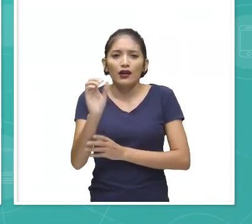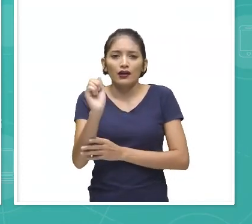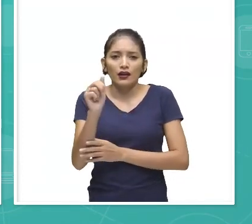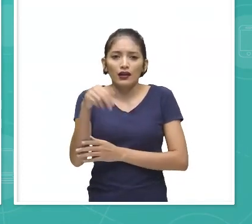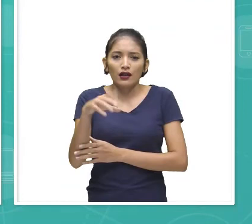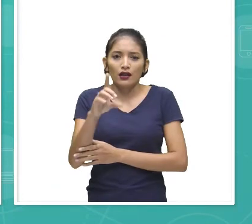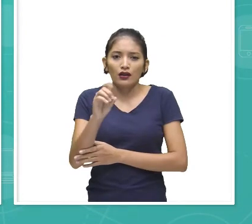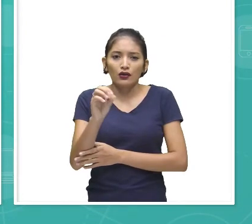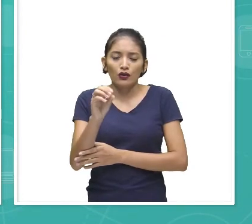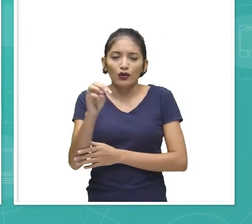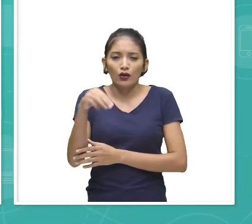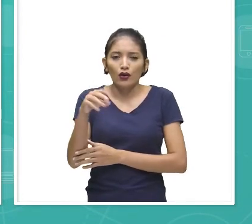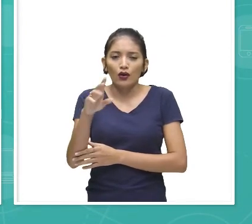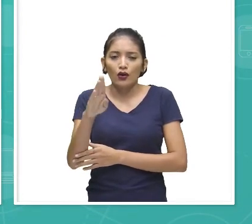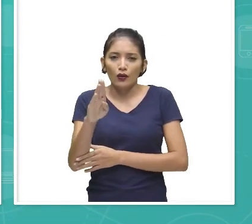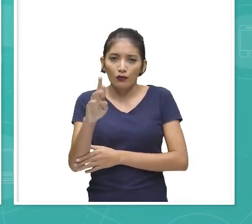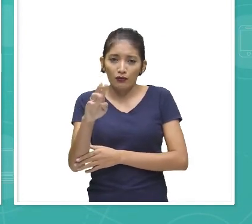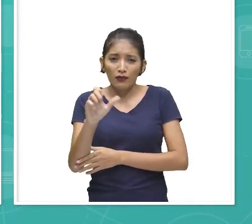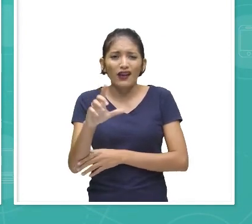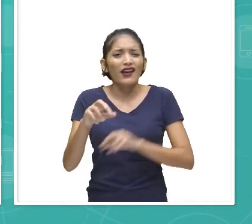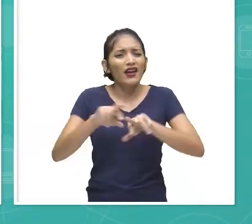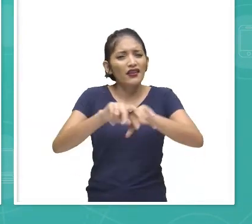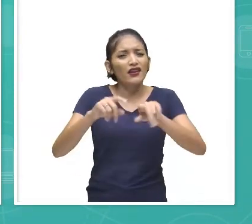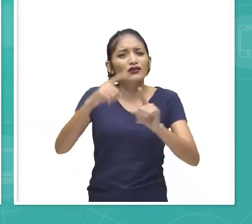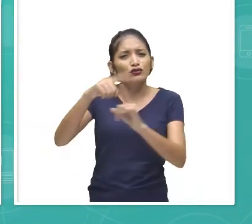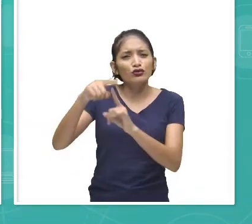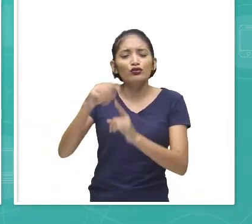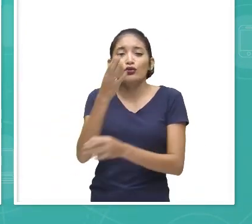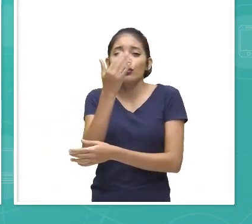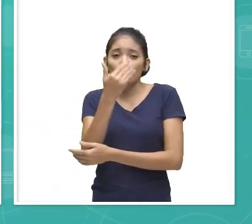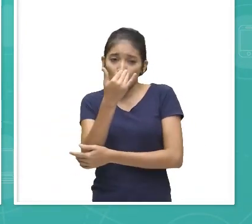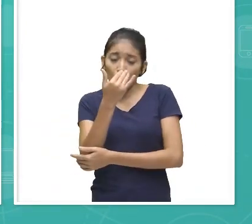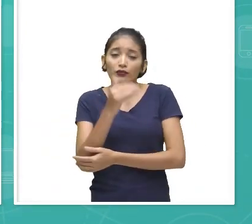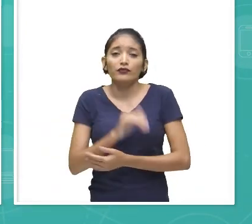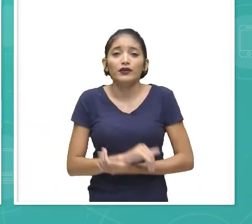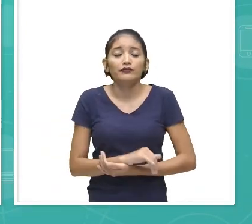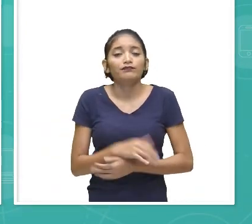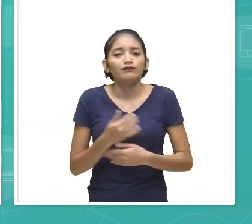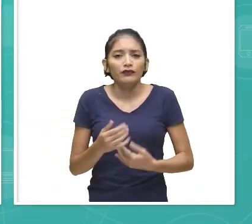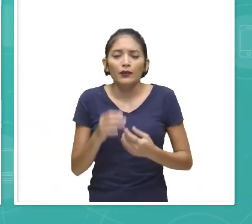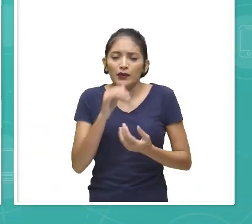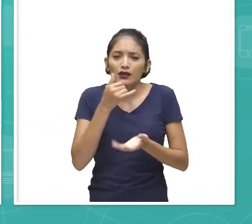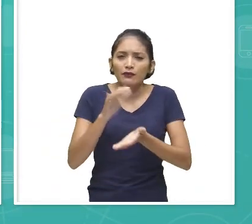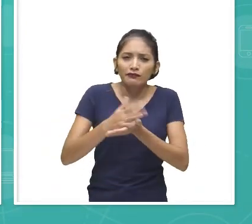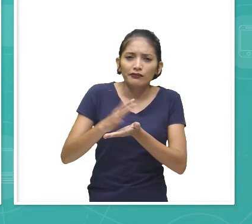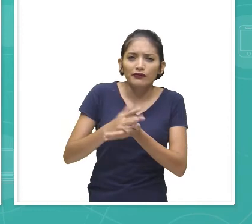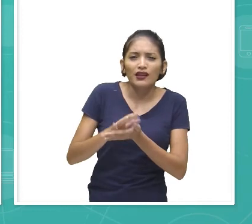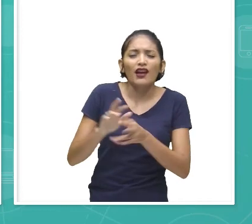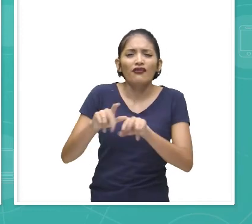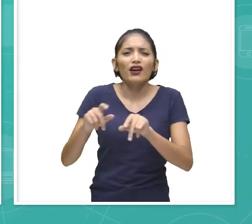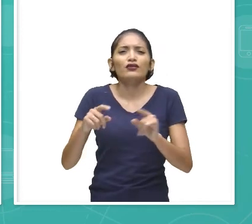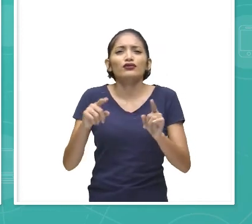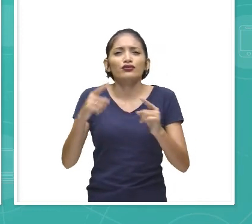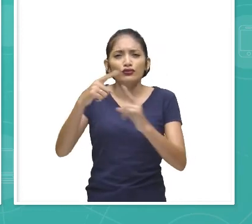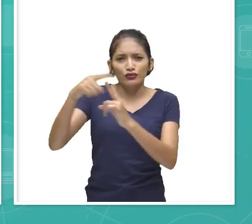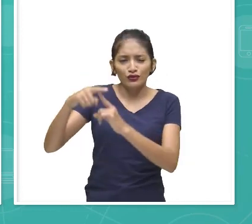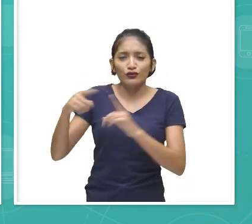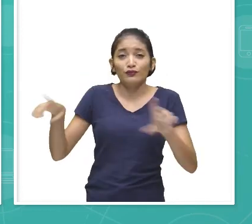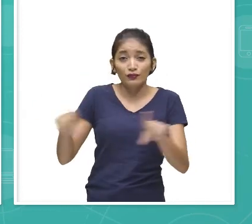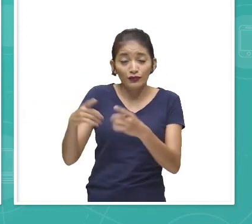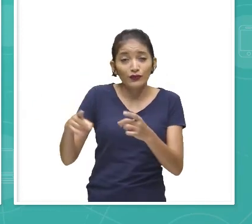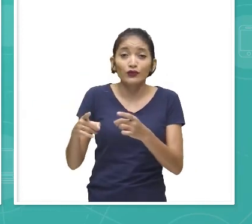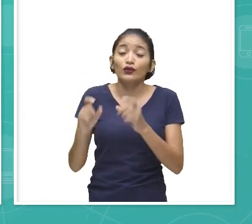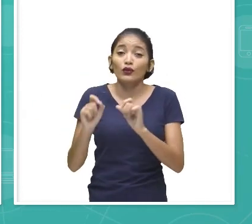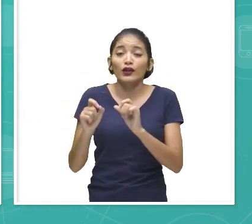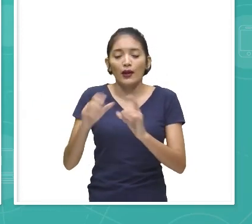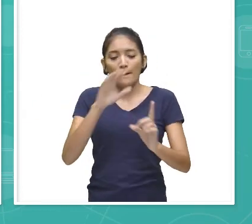e capoeira, etc. Muito bem, Abraão. A gente viu ali que o samba, a bossa nova, vários ritmos brasileiros foram